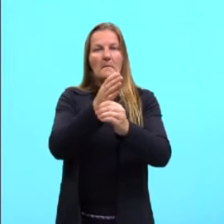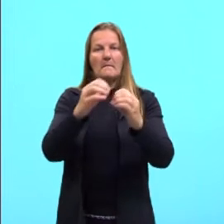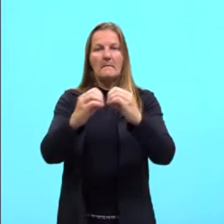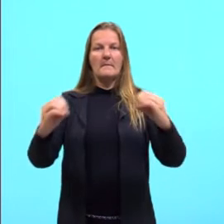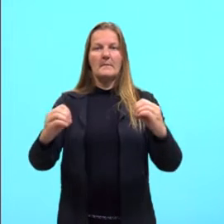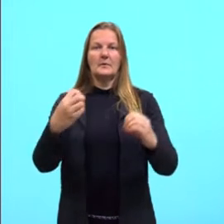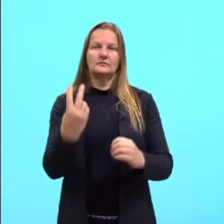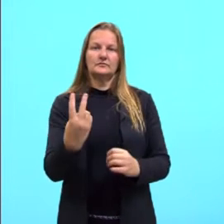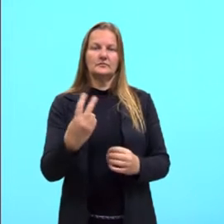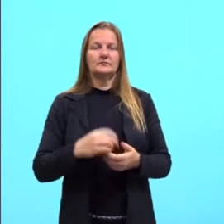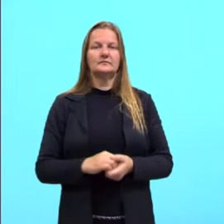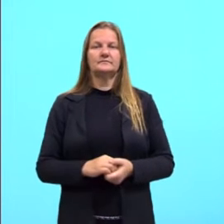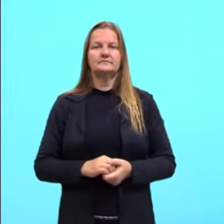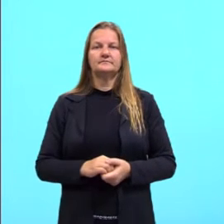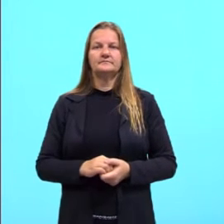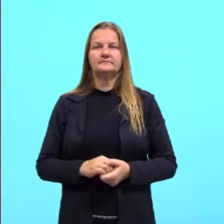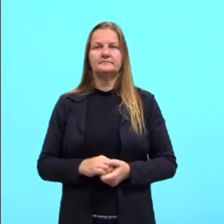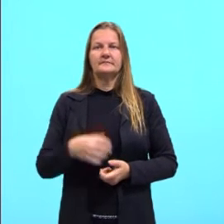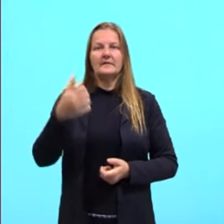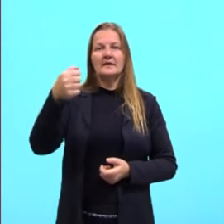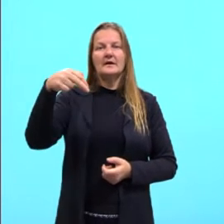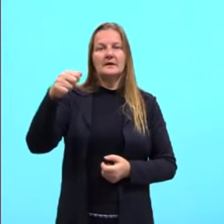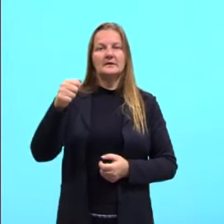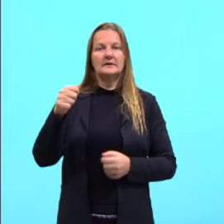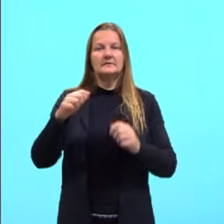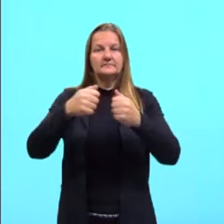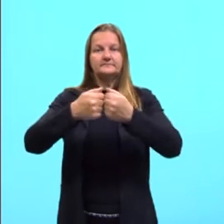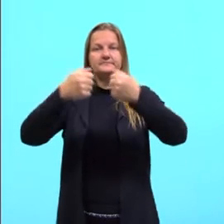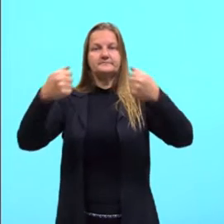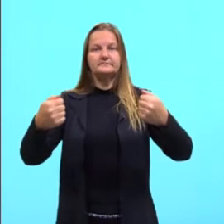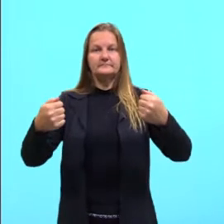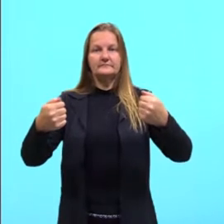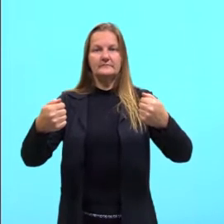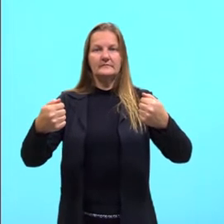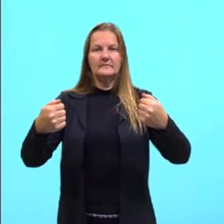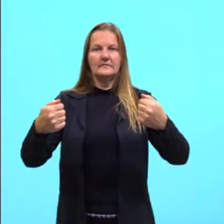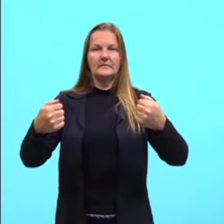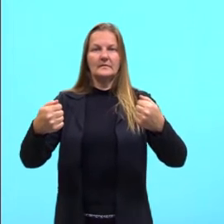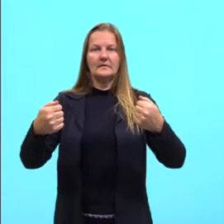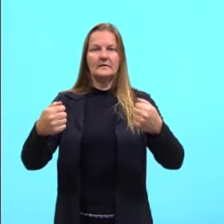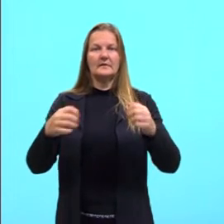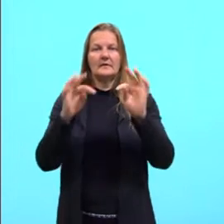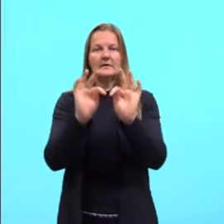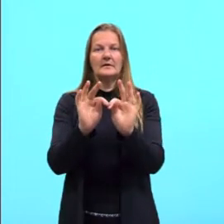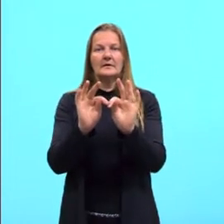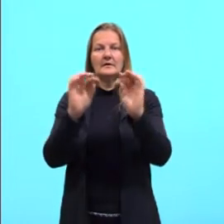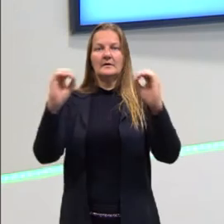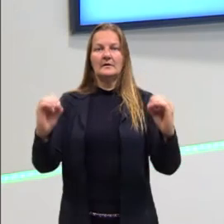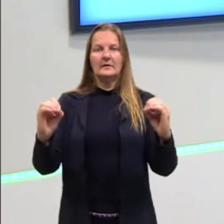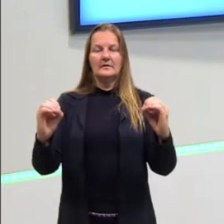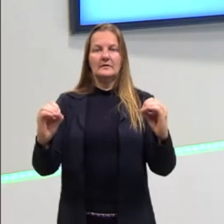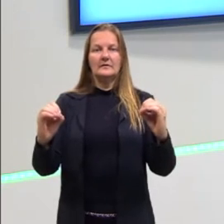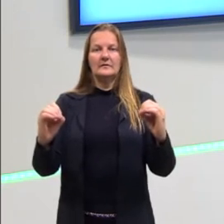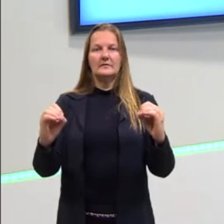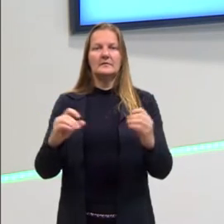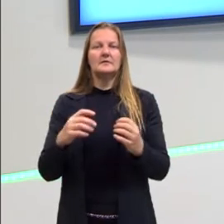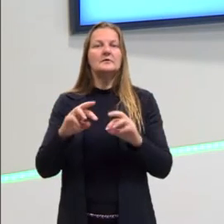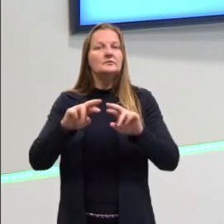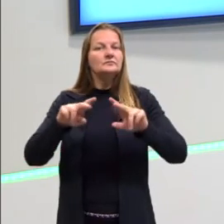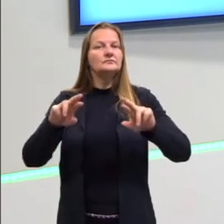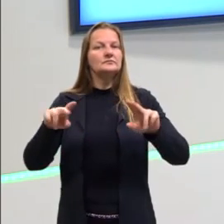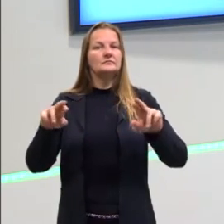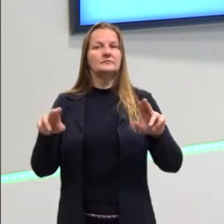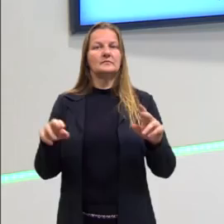como Alana anáfase e e hotel até ló fase não conseguiram